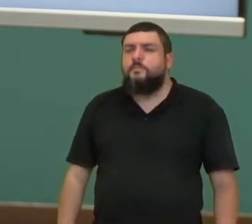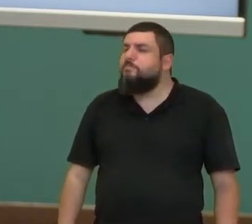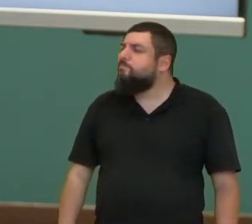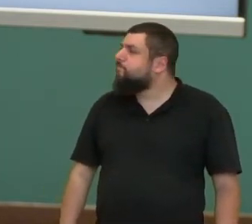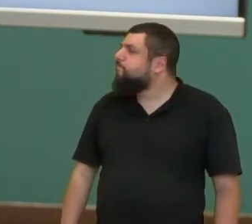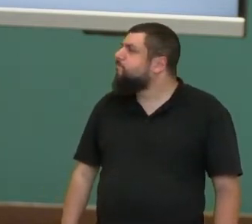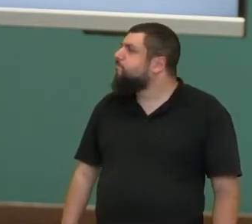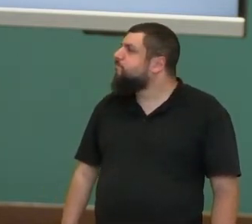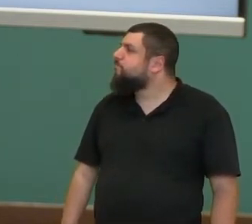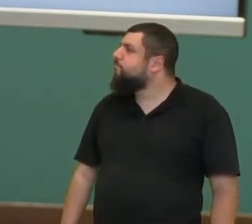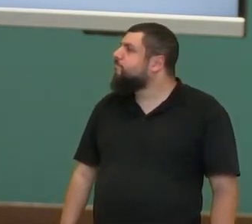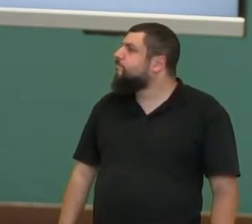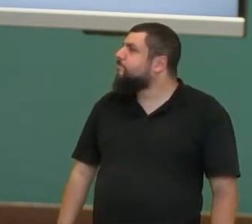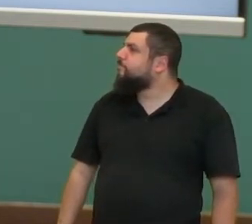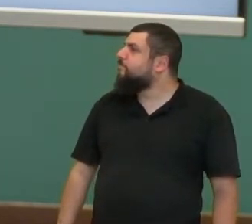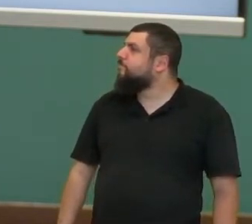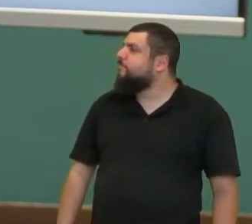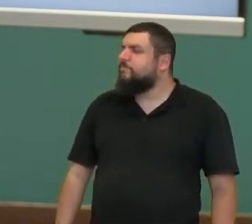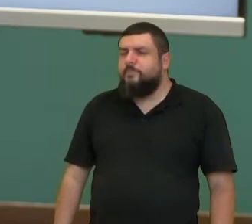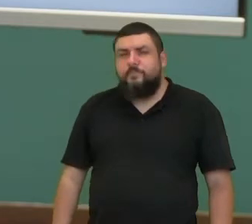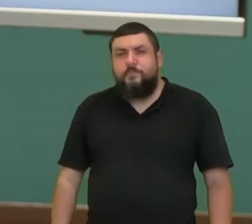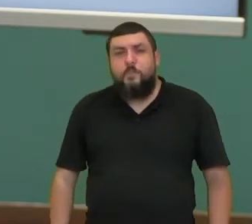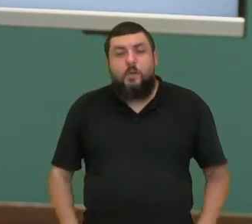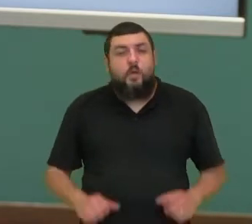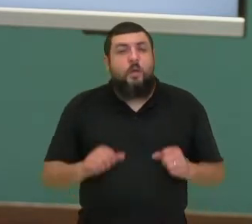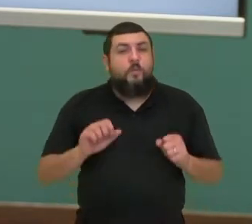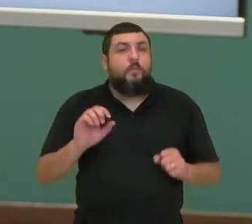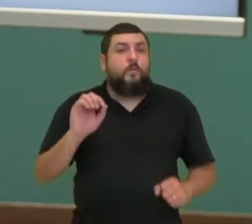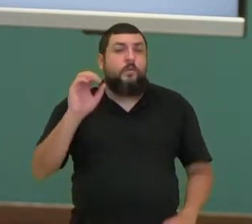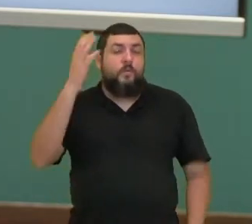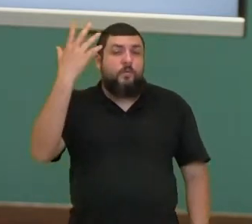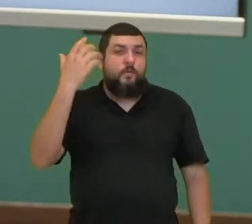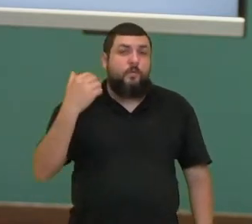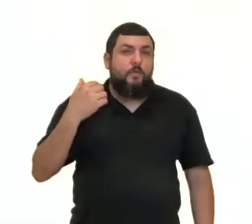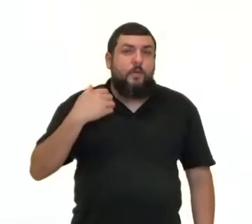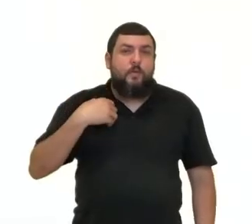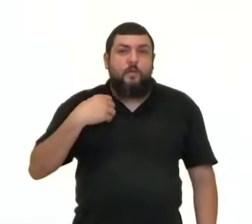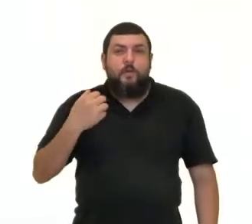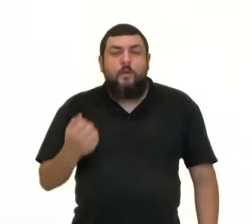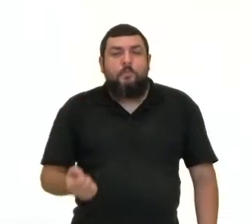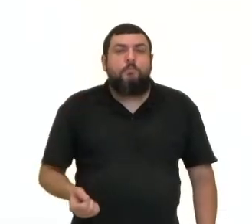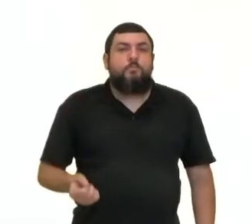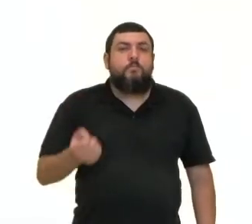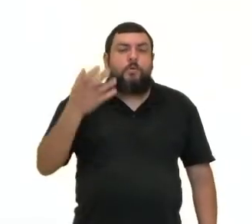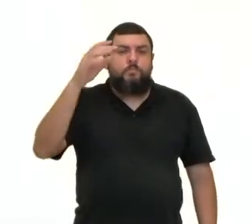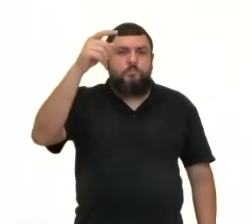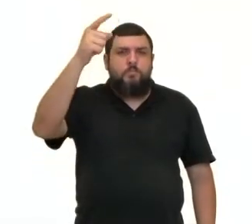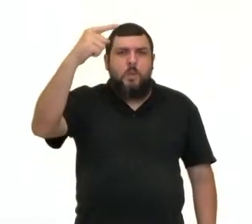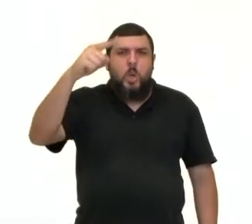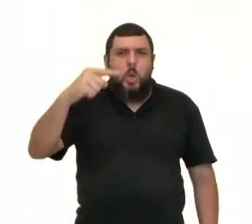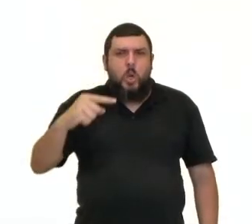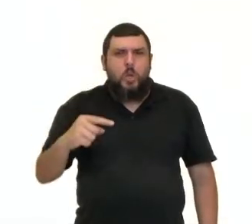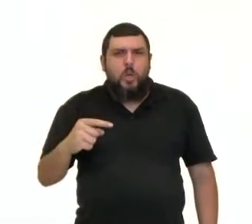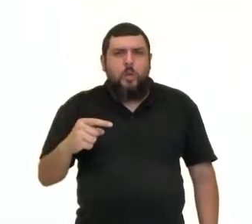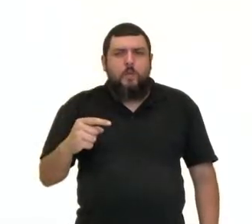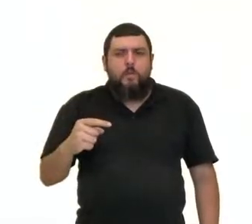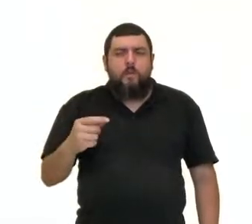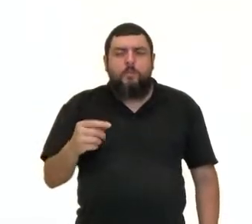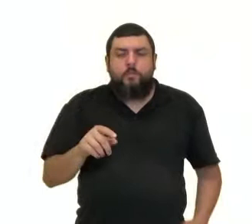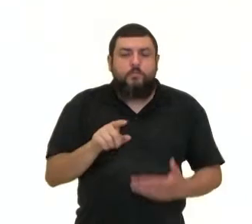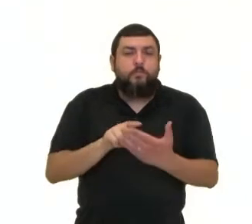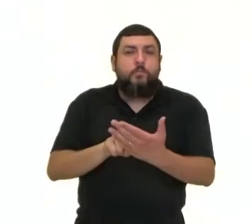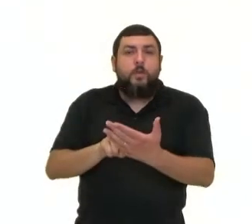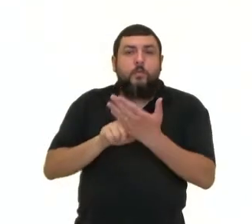fornecer. Olha só, pode ser que eu jogue esse dado, né, para cima e ele caia com a face 6 voltada